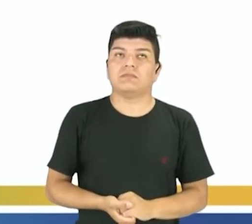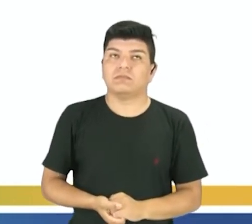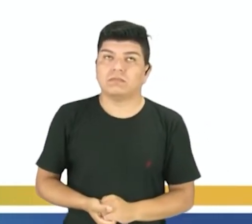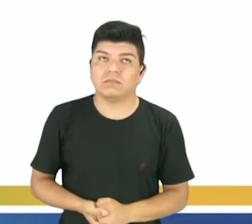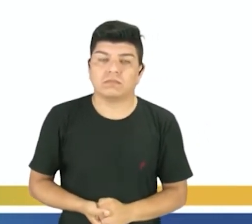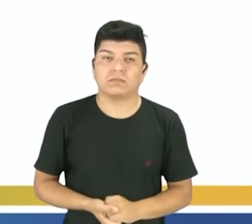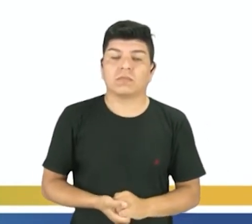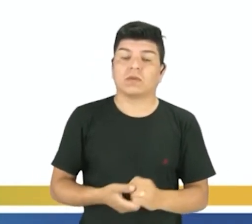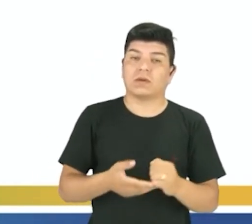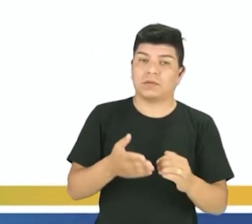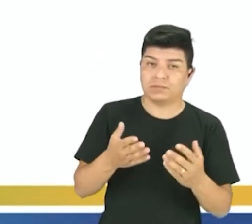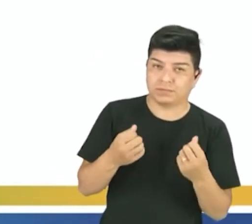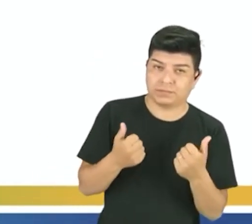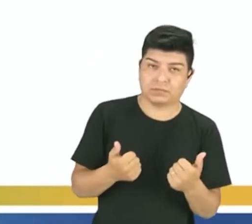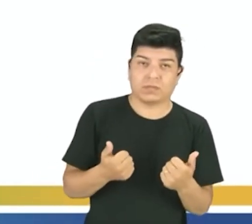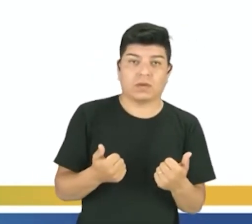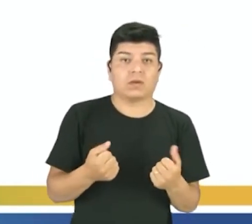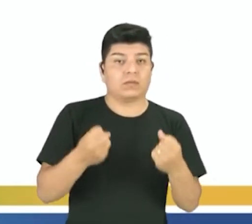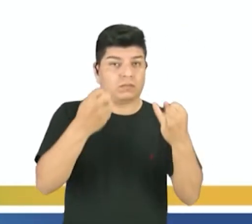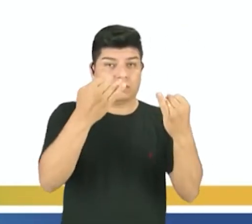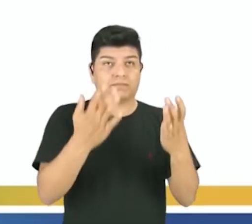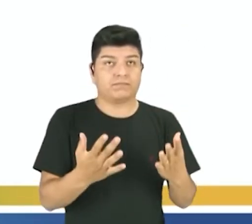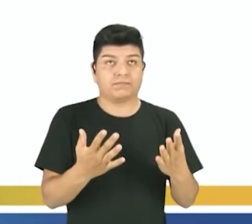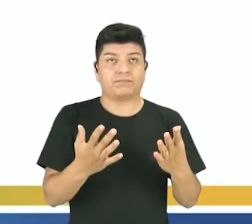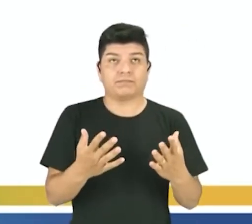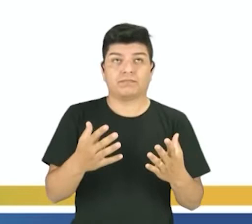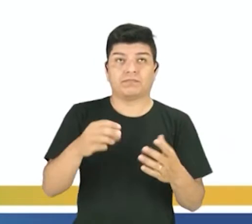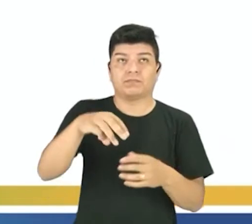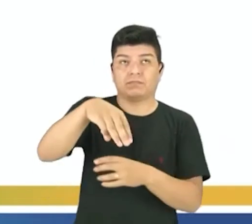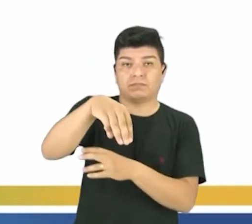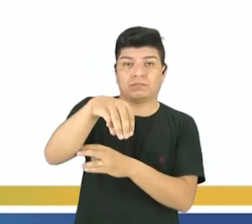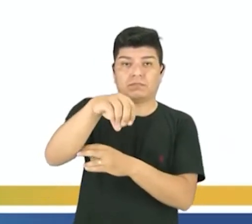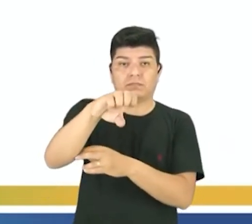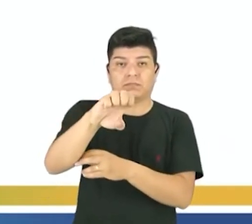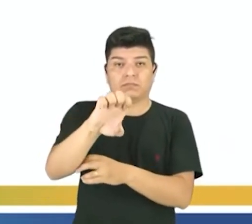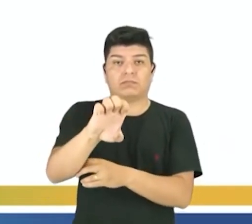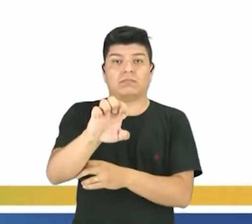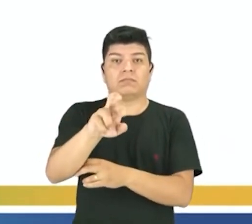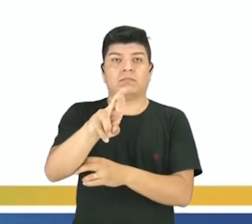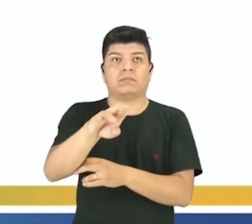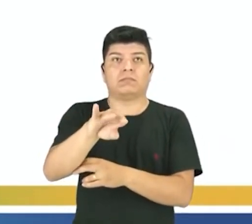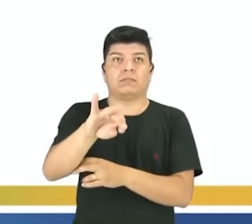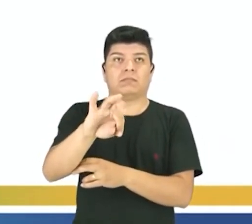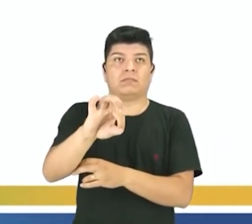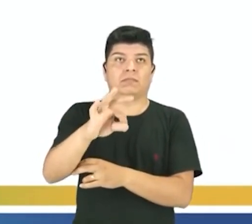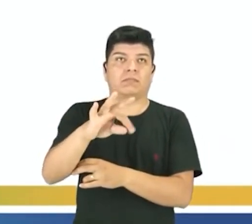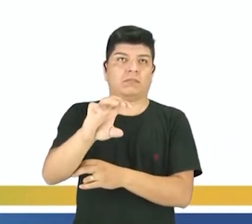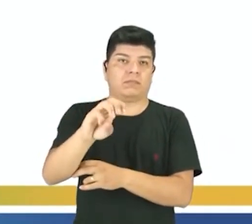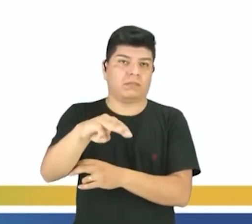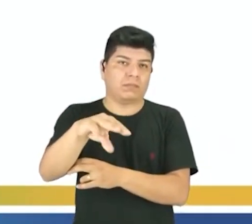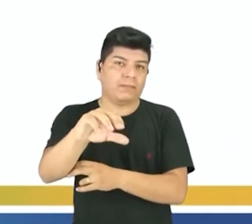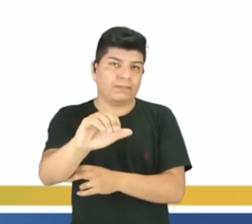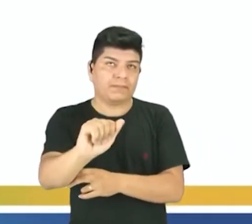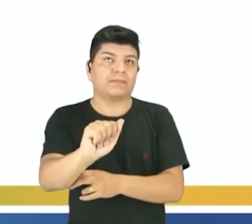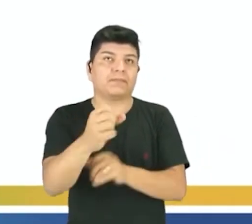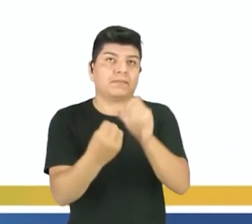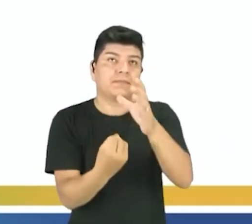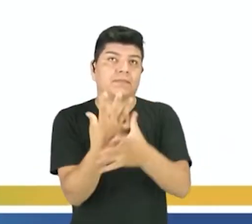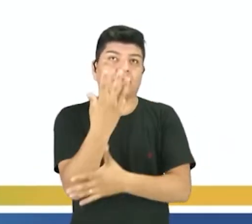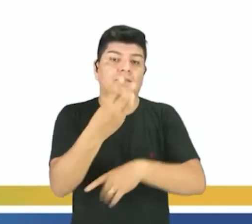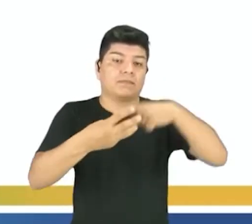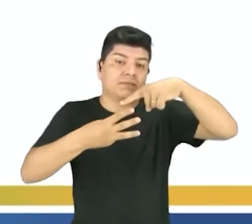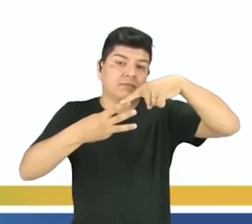Então, como eu falei para vocês, o meristema primário ele vai originar basicamente esses